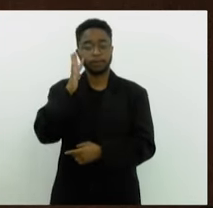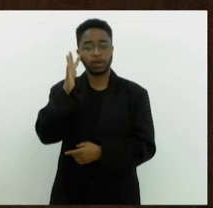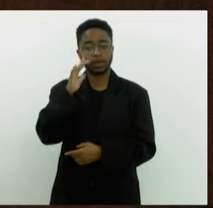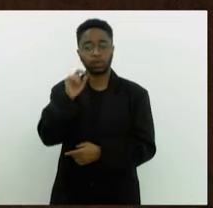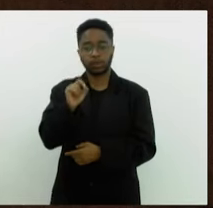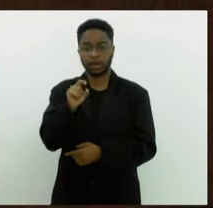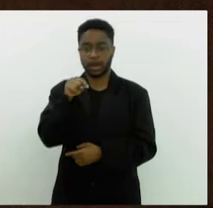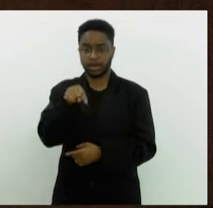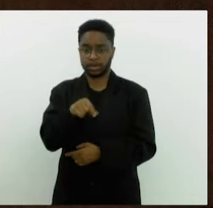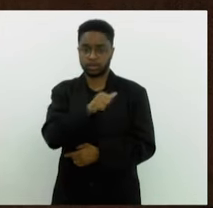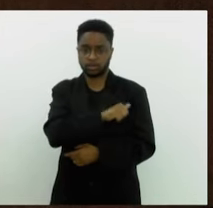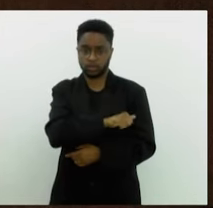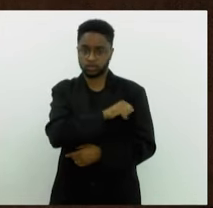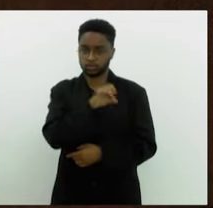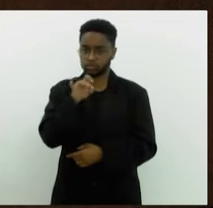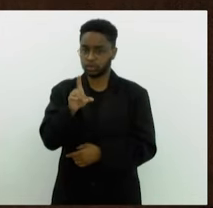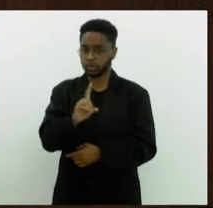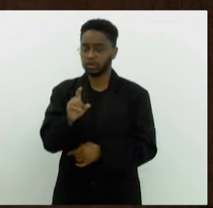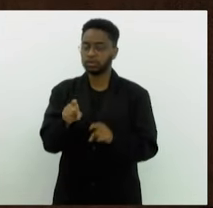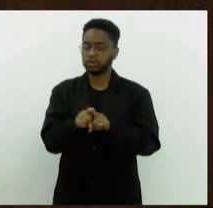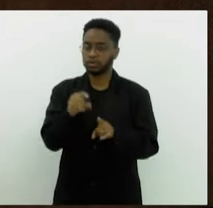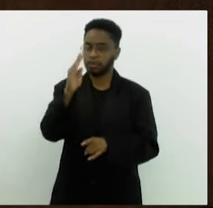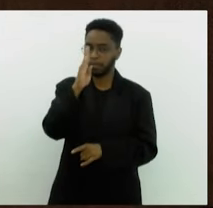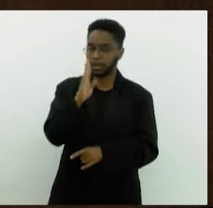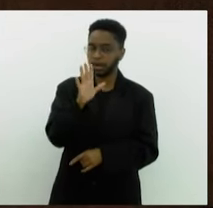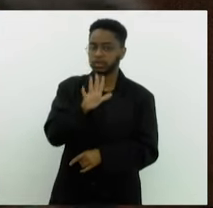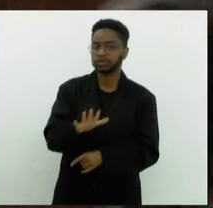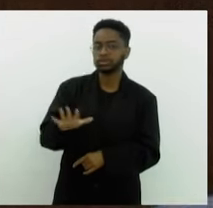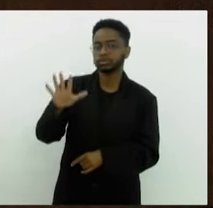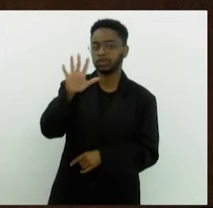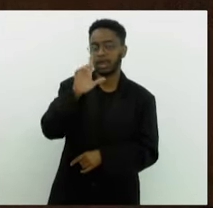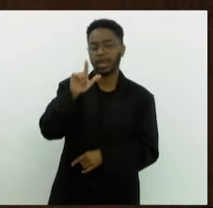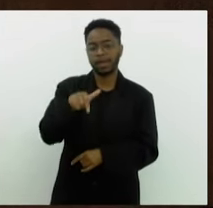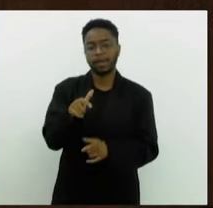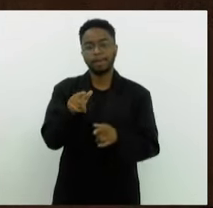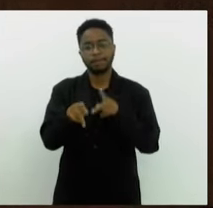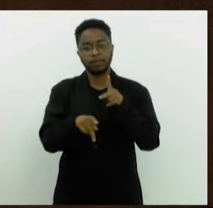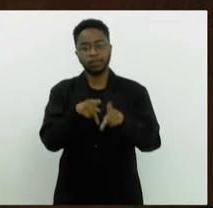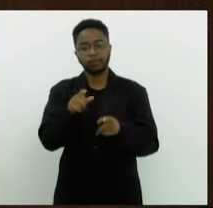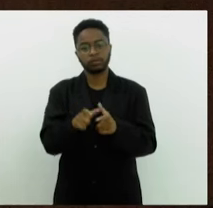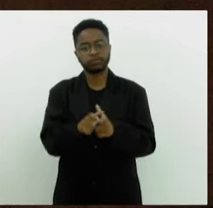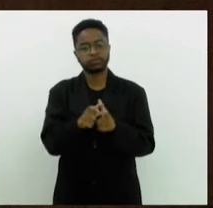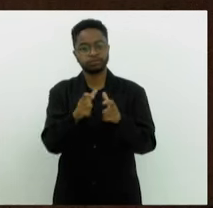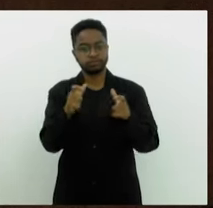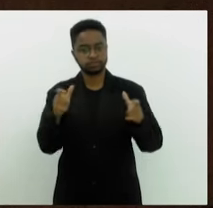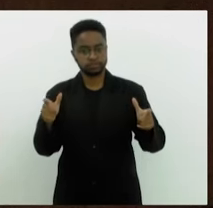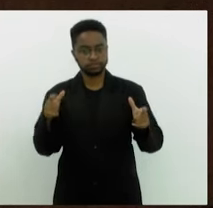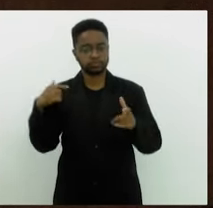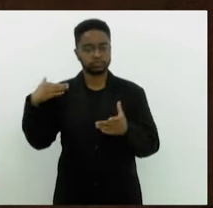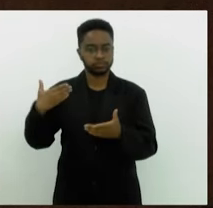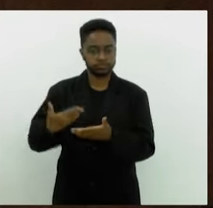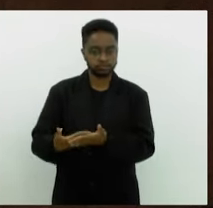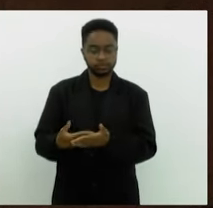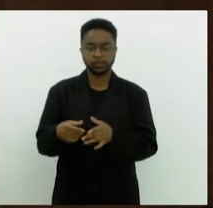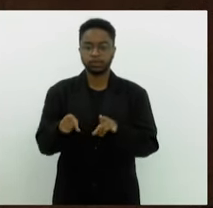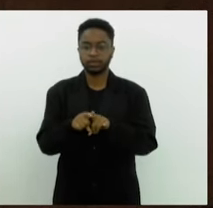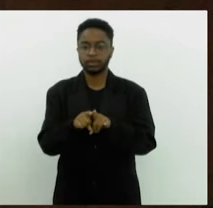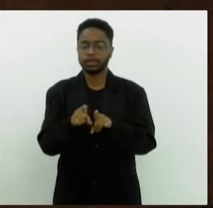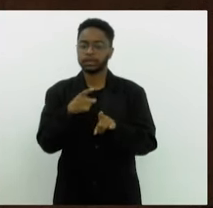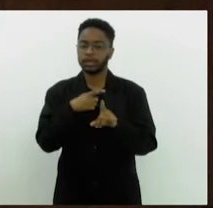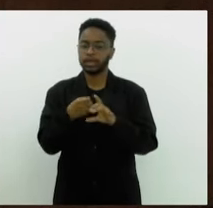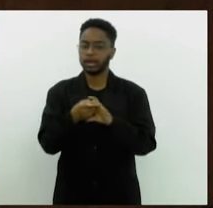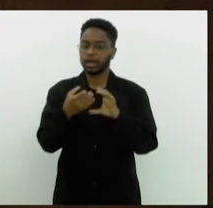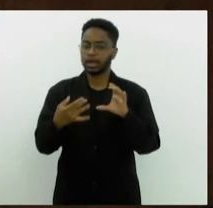no estado do Rio de Janeiro, mas no Brasil, essa é uma população que vem na crescente e que tem suas